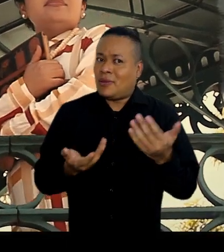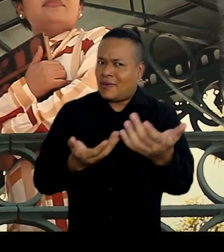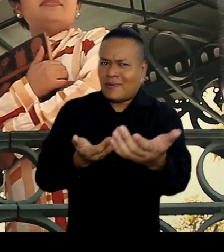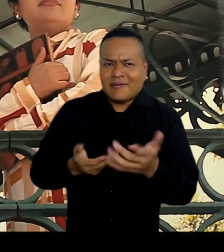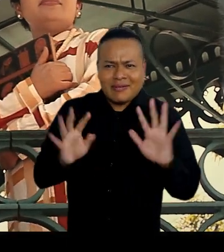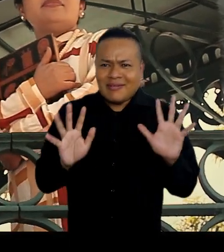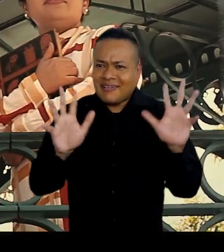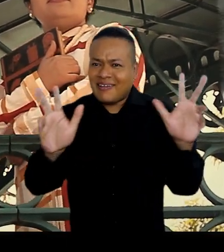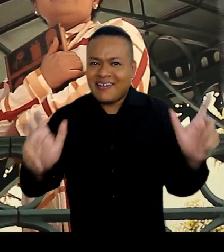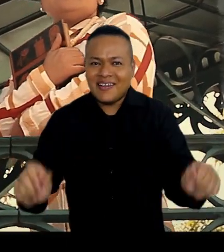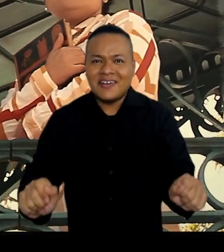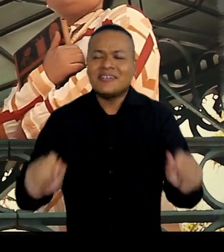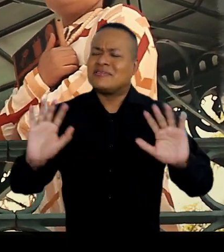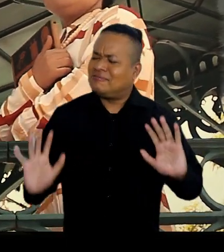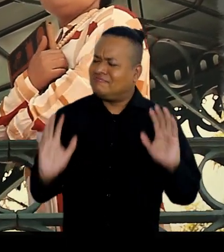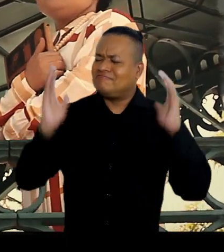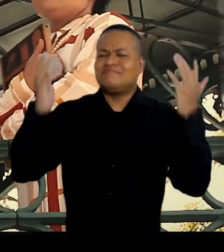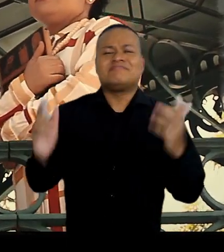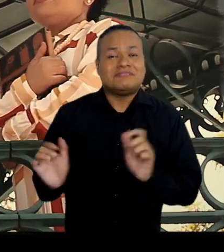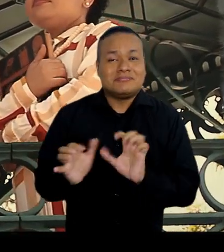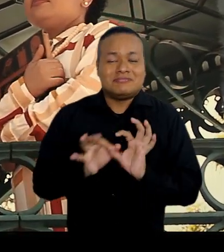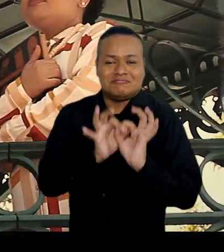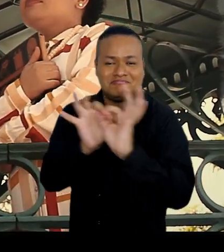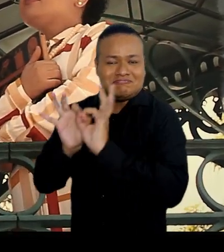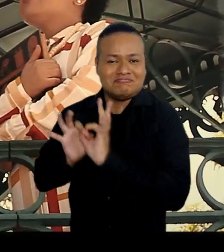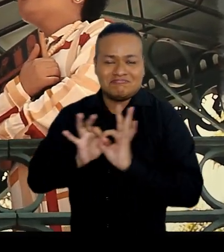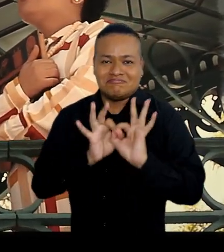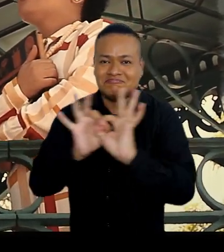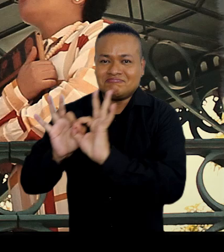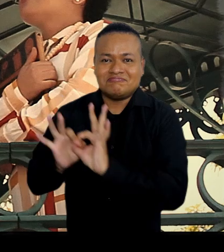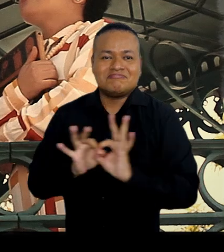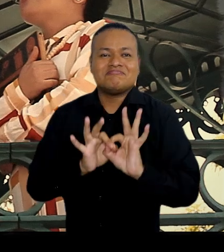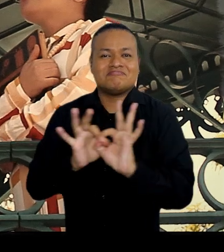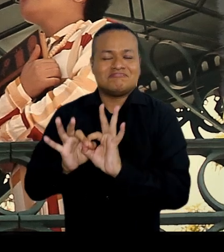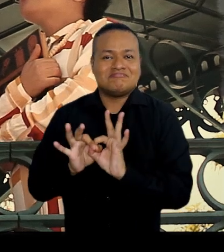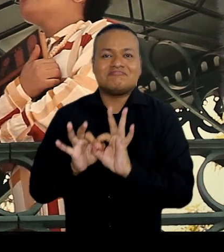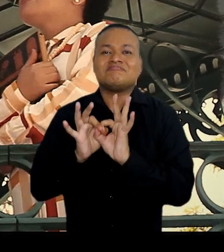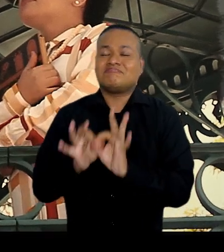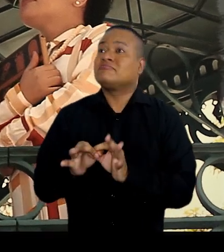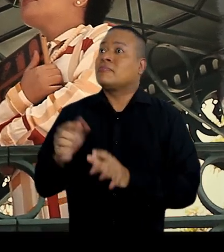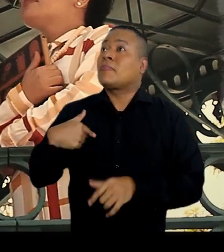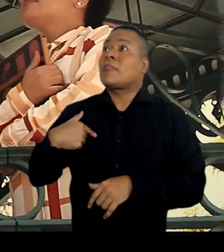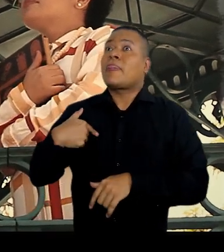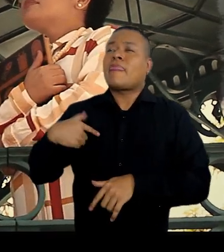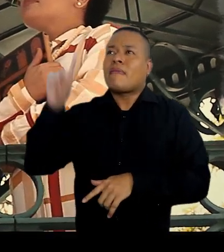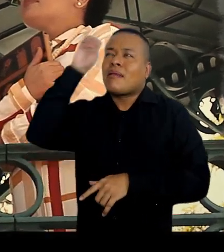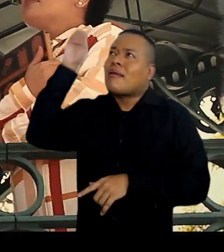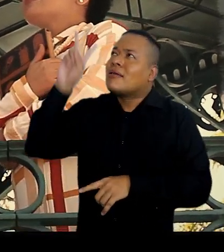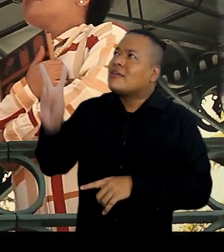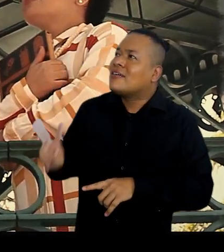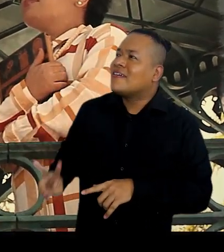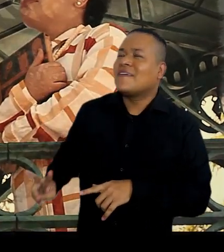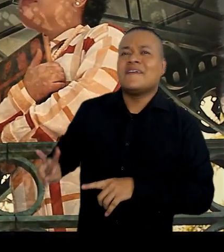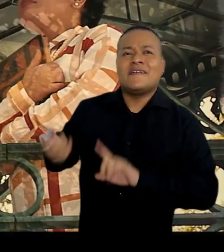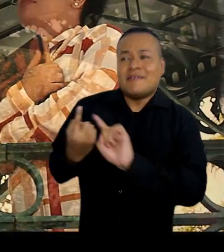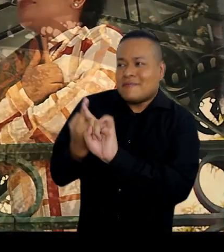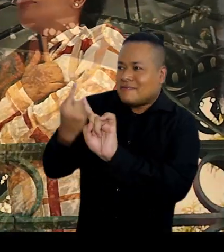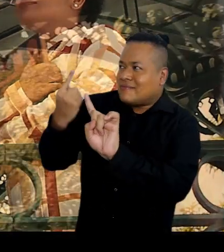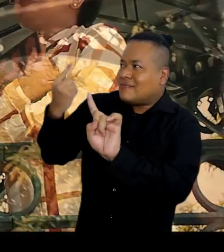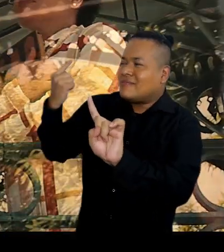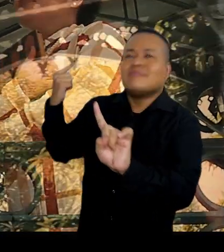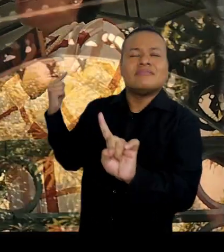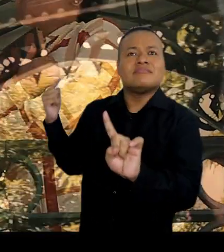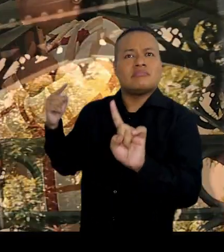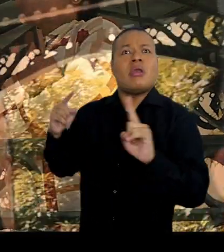Eu convido vocês a celebrar junto comigo. Nas paragens da história, o